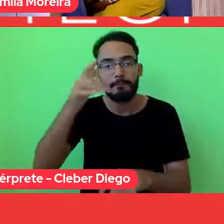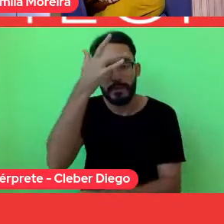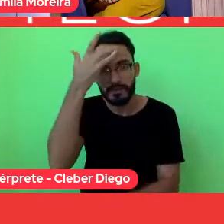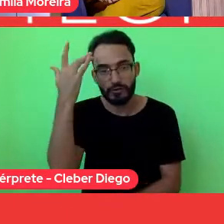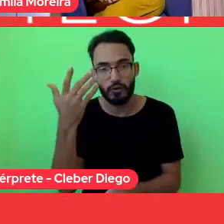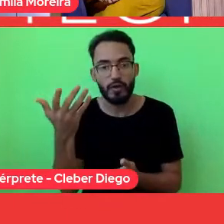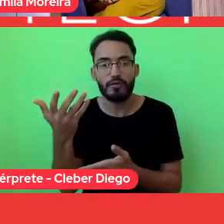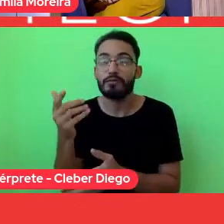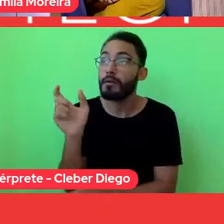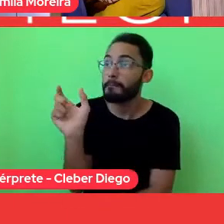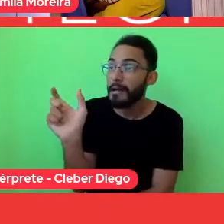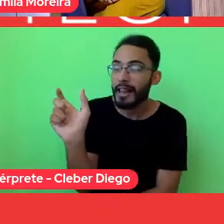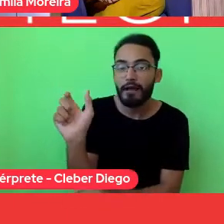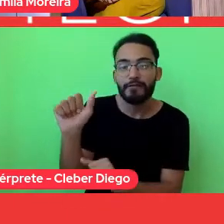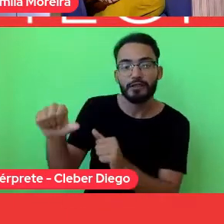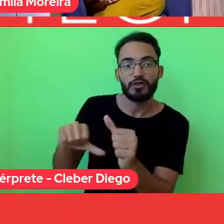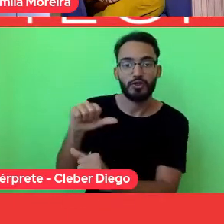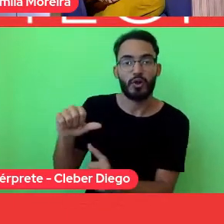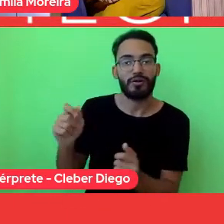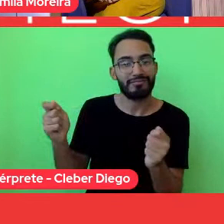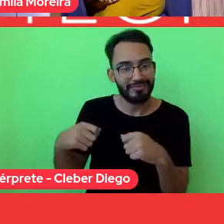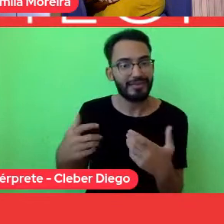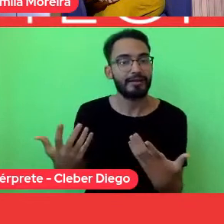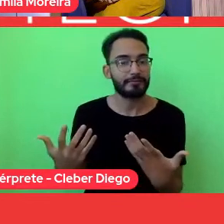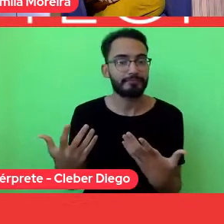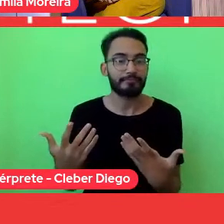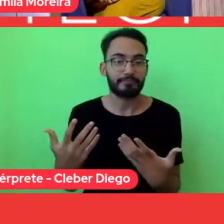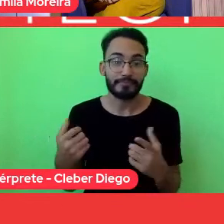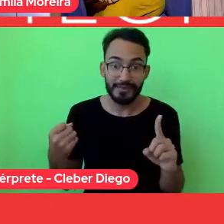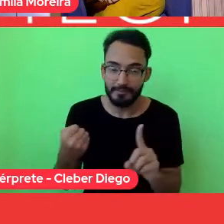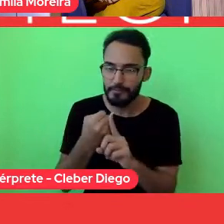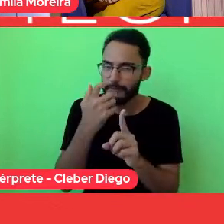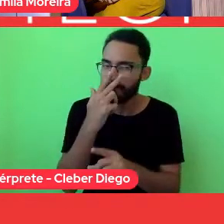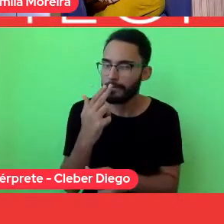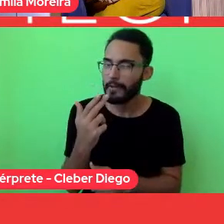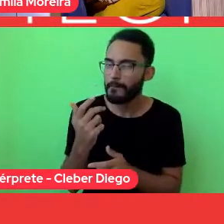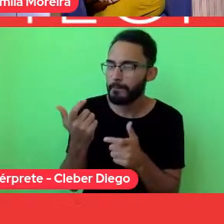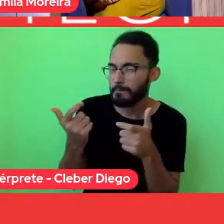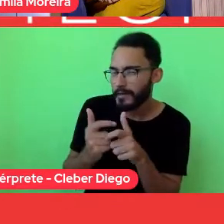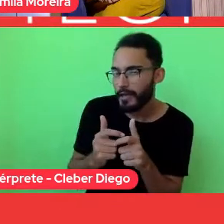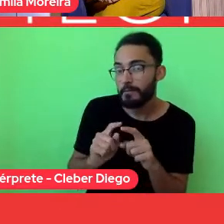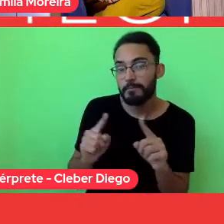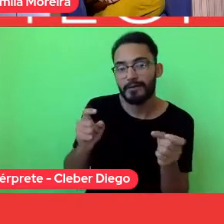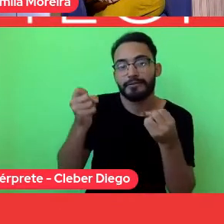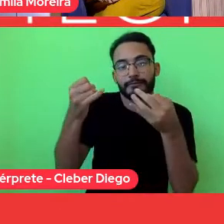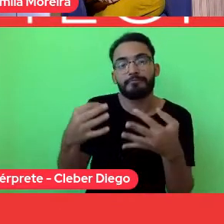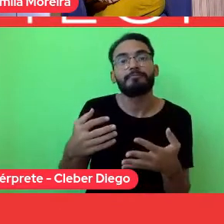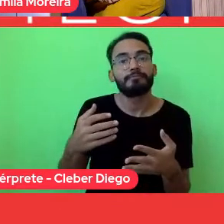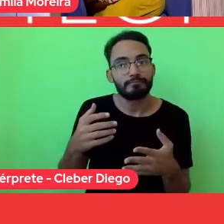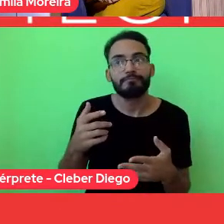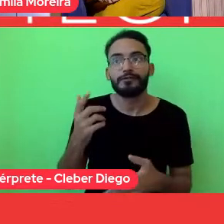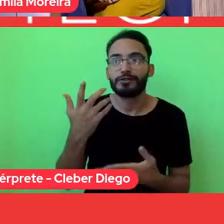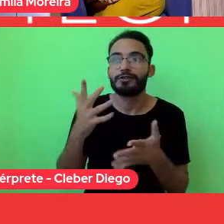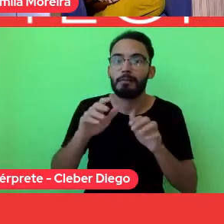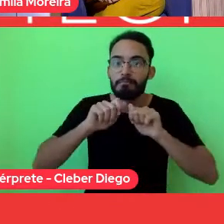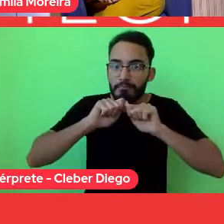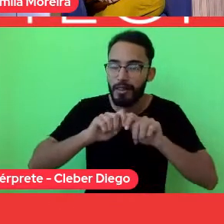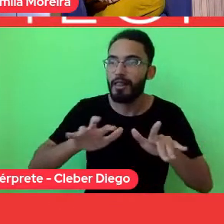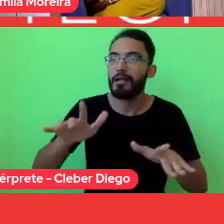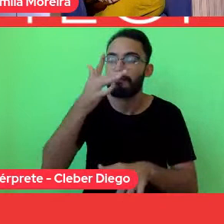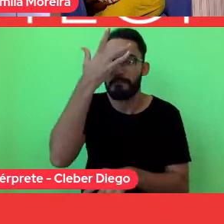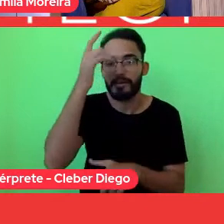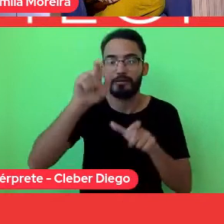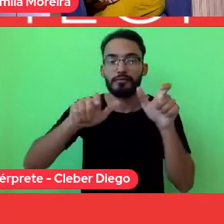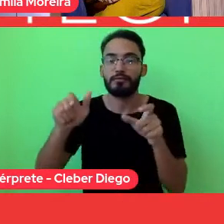trocando apenas a palavra. Então, muitas das vezes o impacto parece pequeno, mas é isso que você está falando. Está atingindo muita gente, né? Está